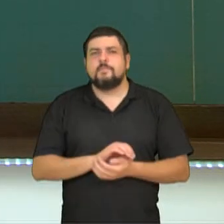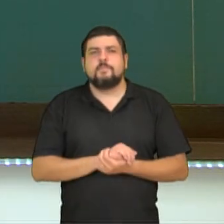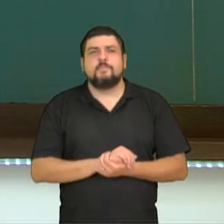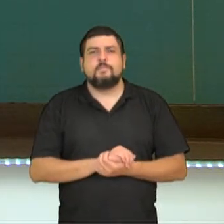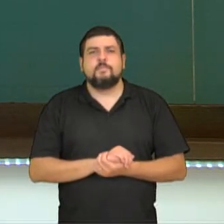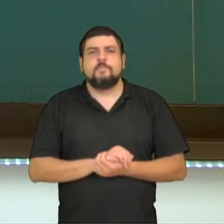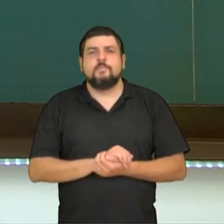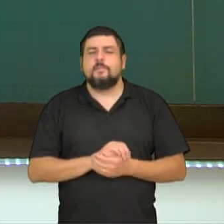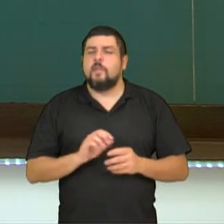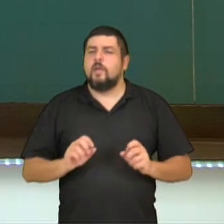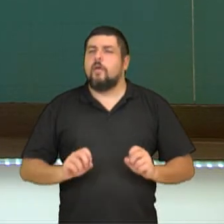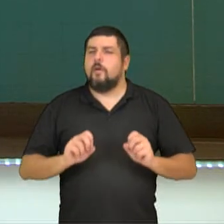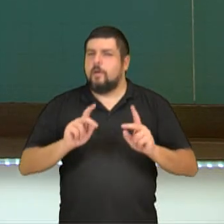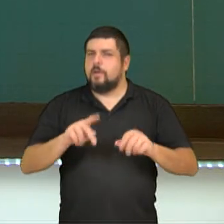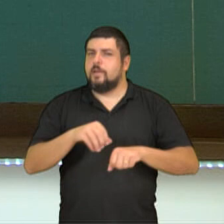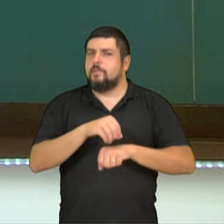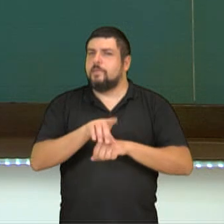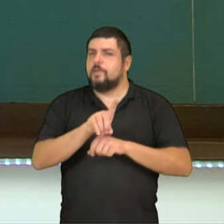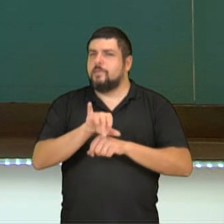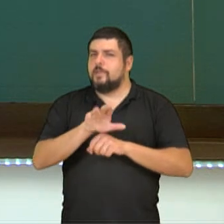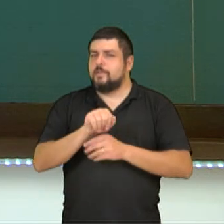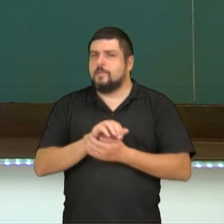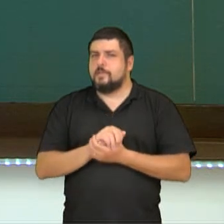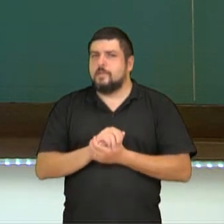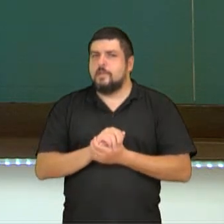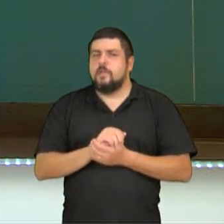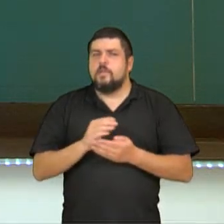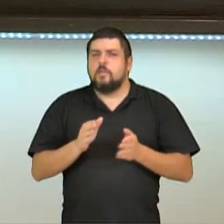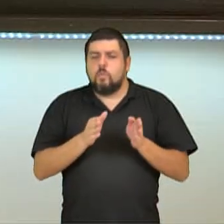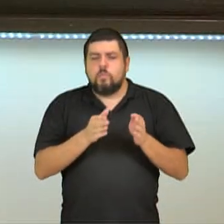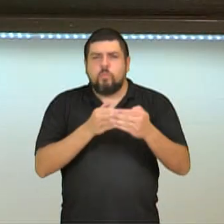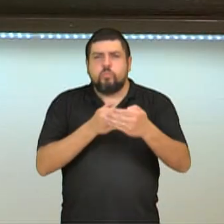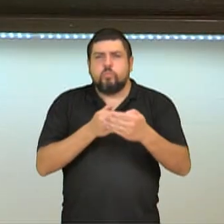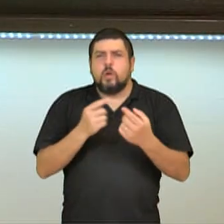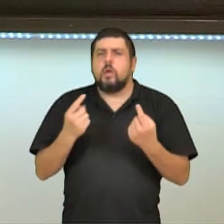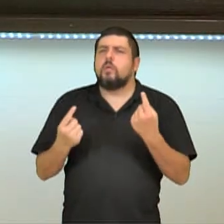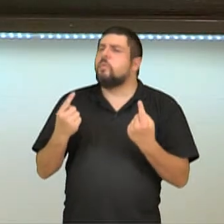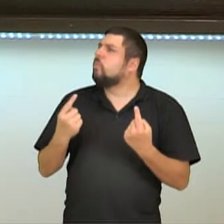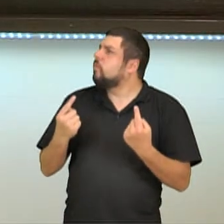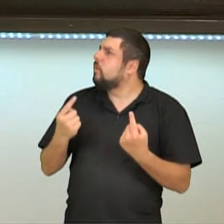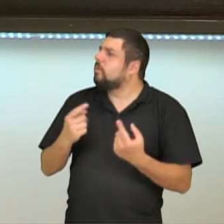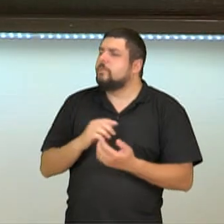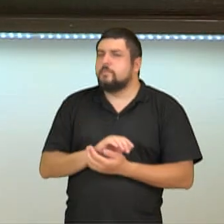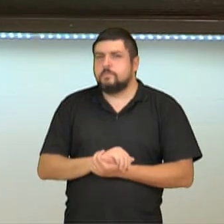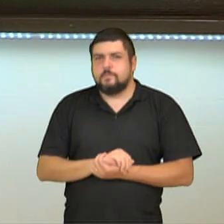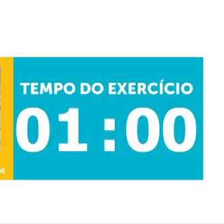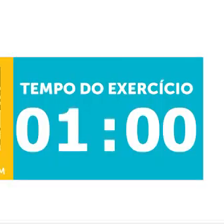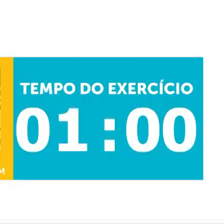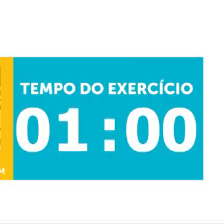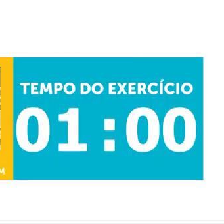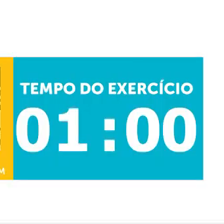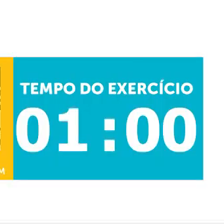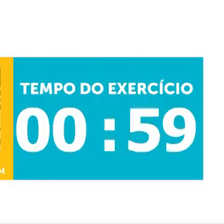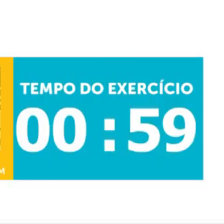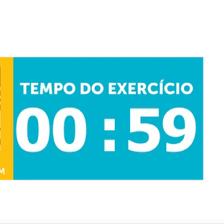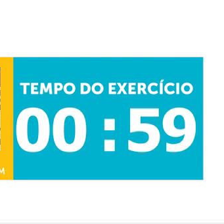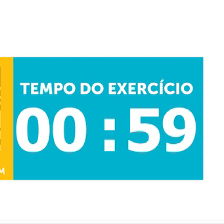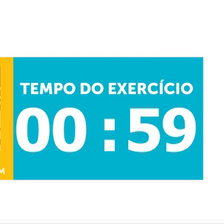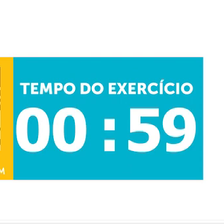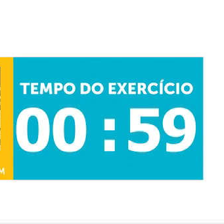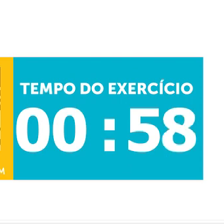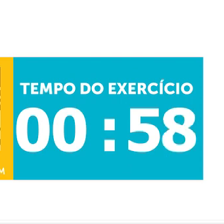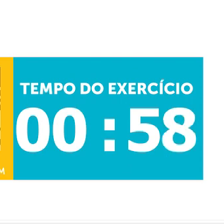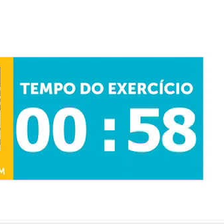Já dei um spoilerzinho aí, né? Desmontando o cubo, temos qual forma? Tempo para vocês e a gente já volta.